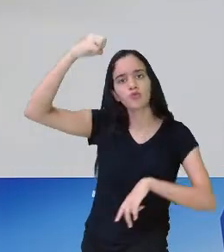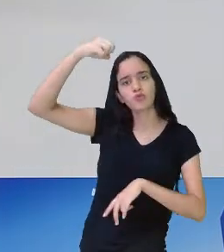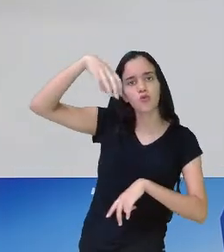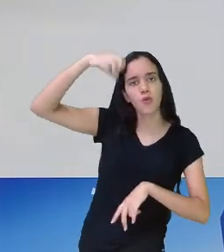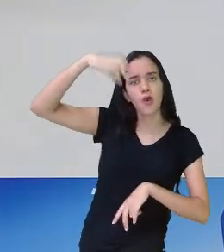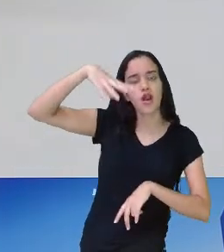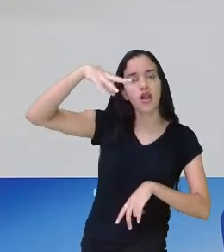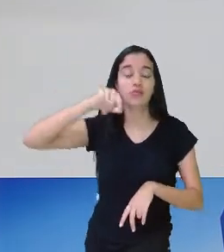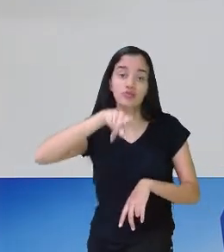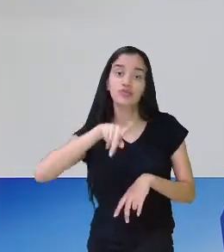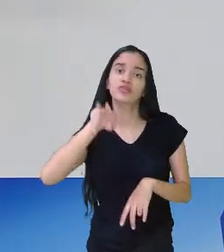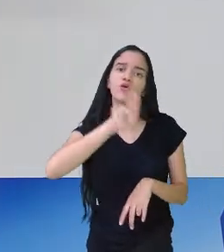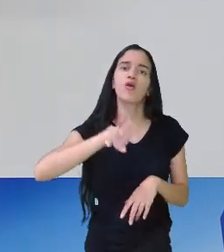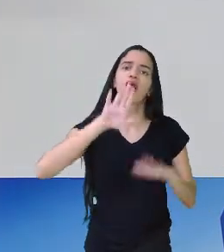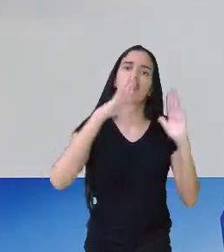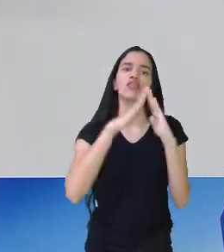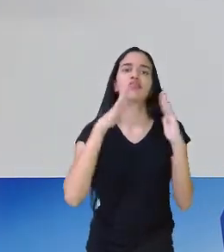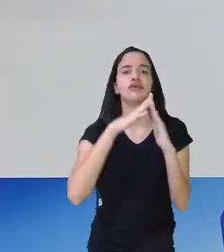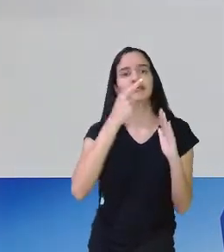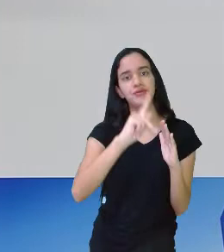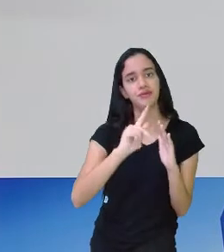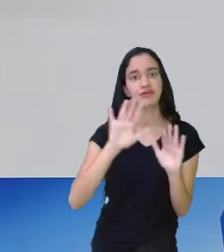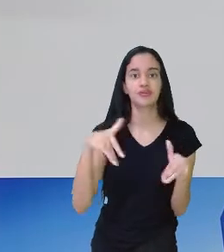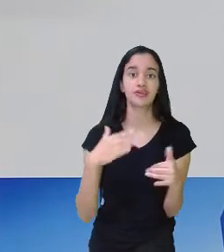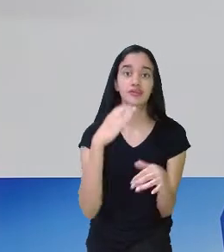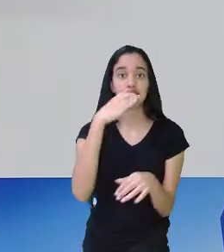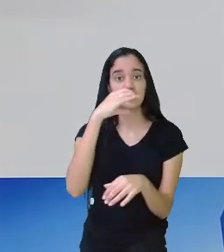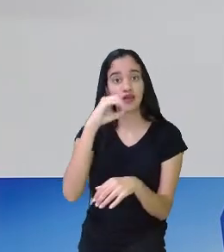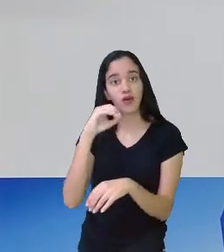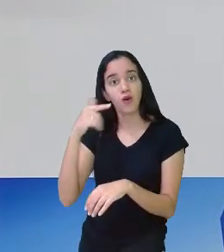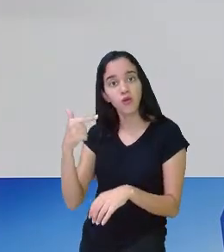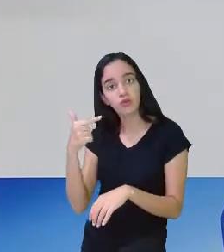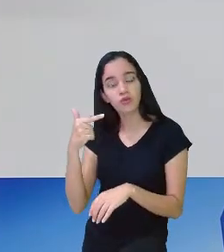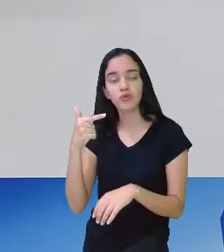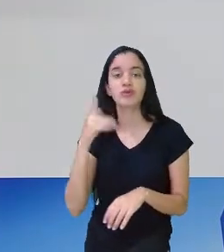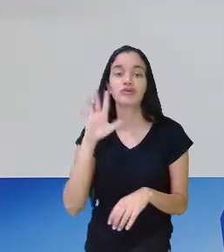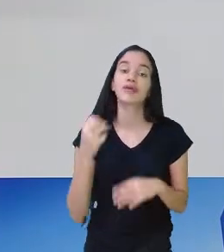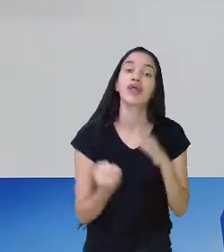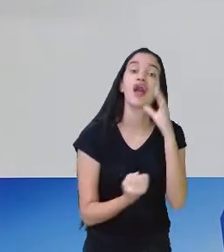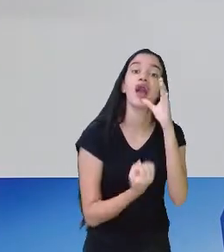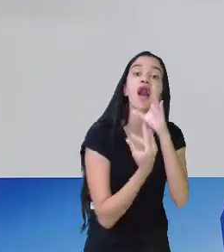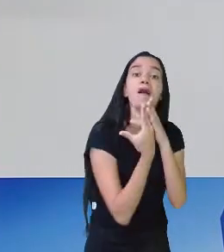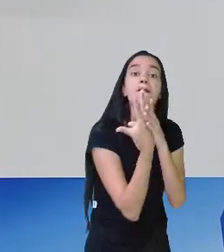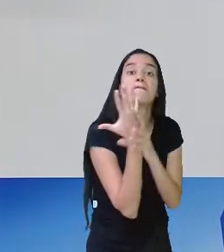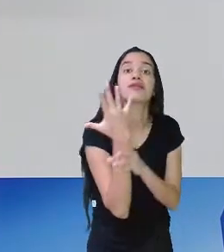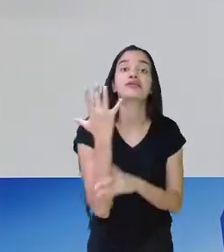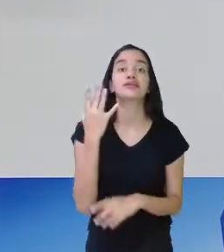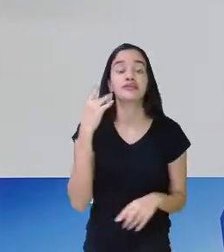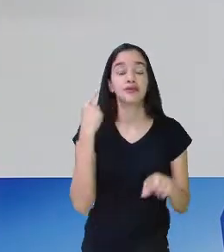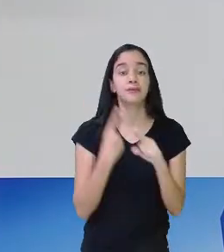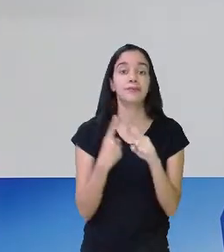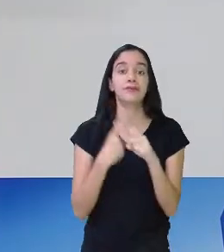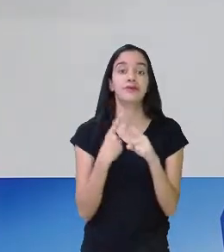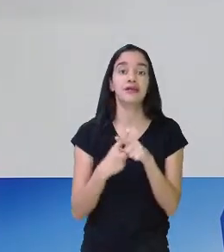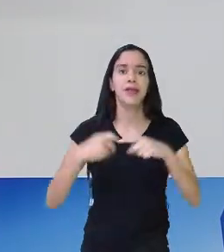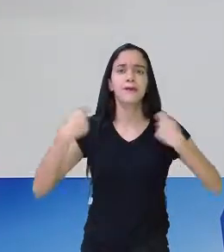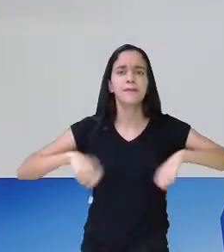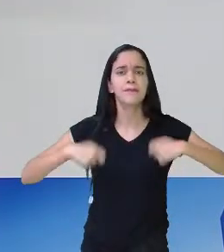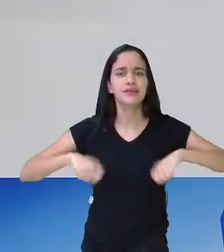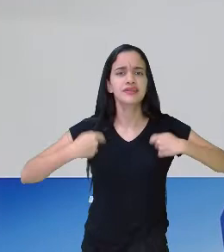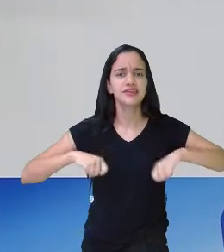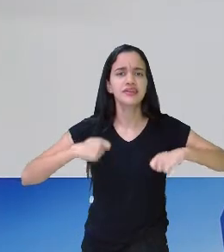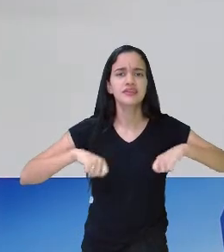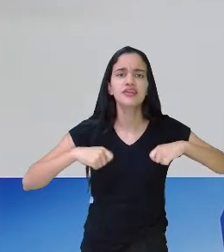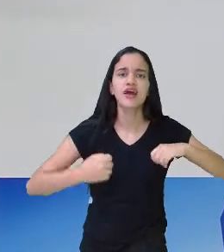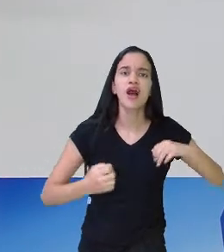você usa energia em casa. E esse CO2 vai para quem? Vai para as plantinhas, porque eles precisam do CO2 para poder